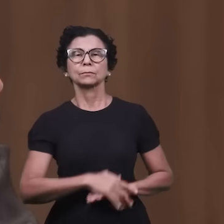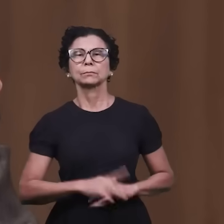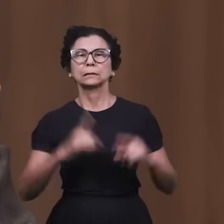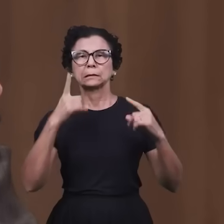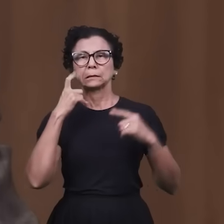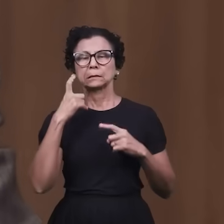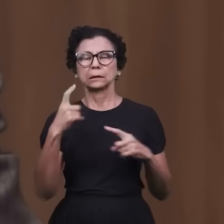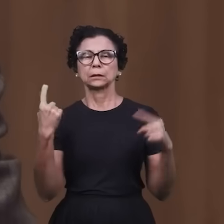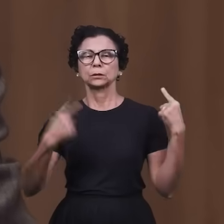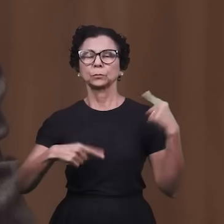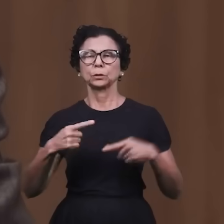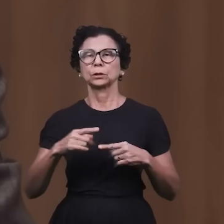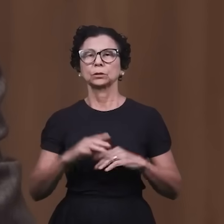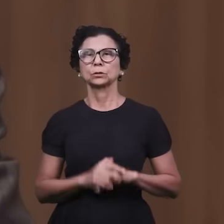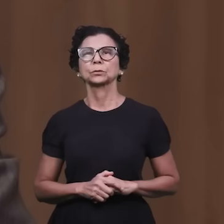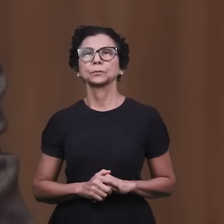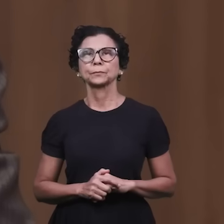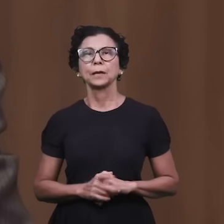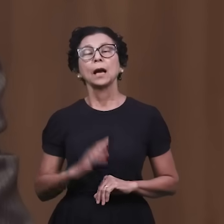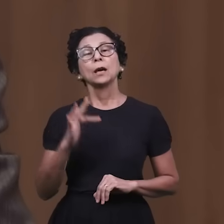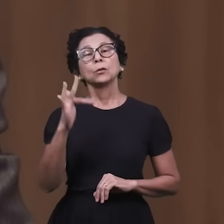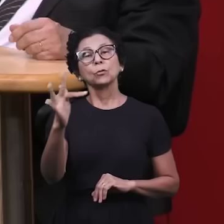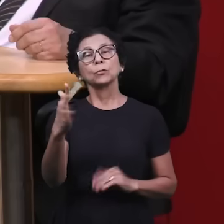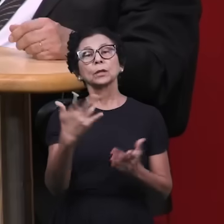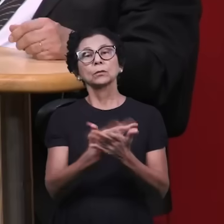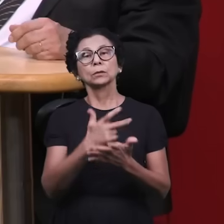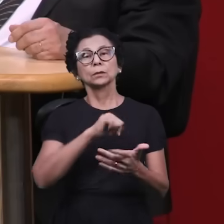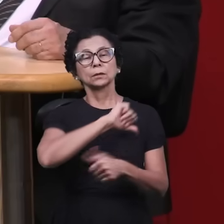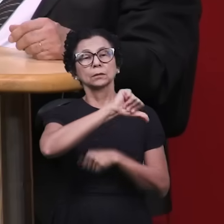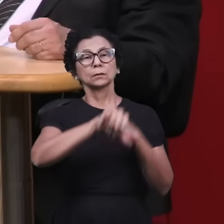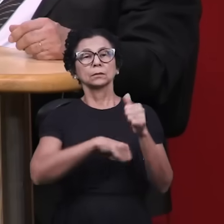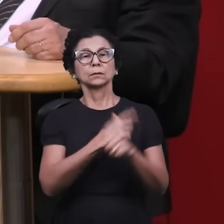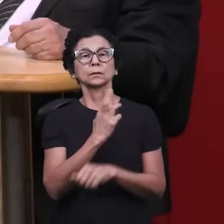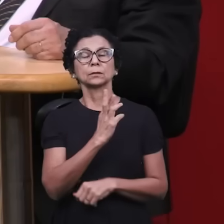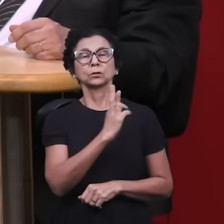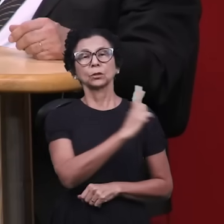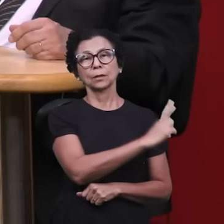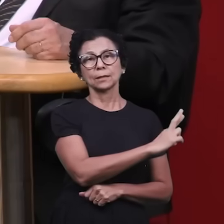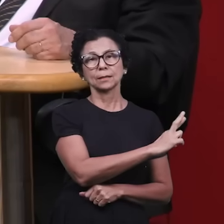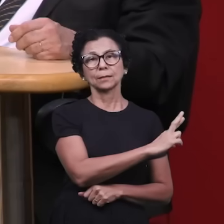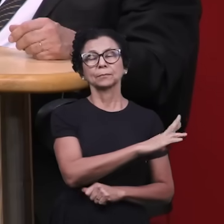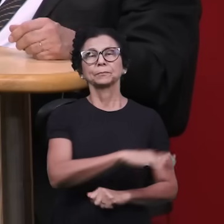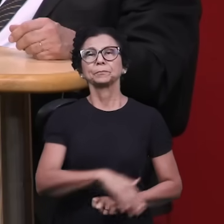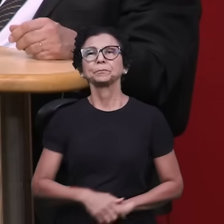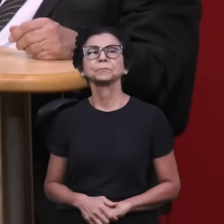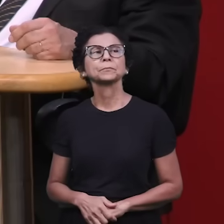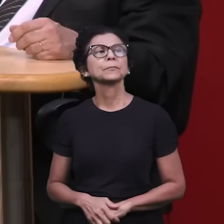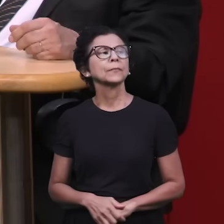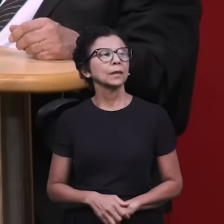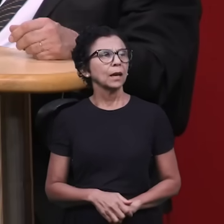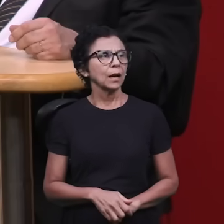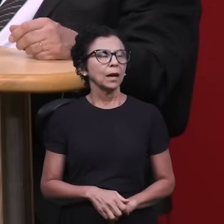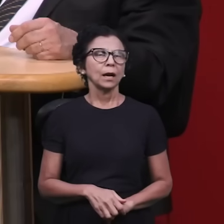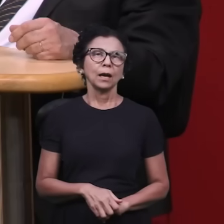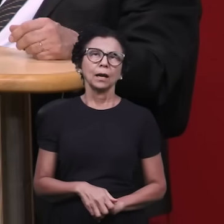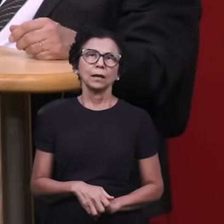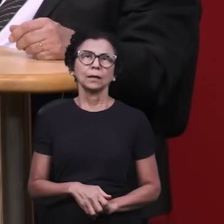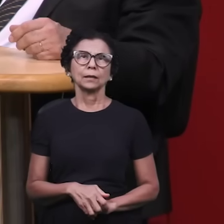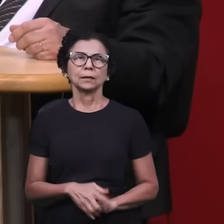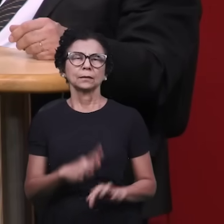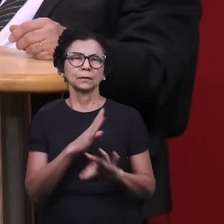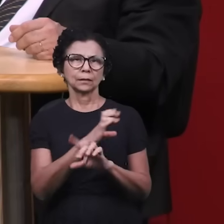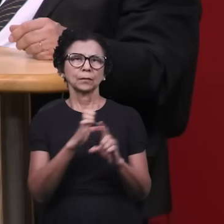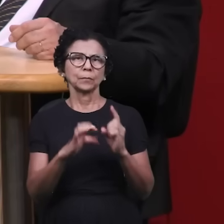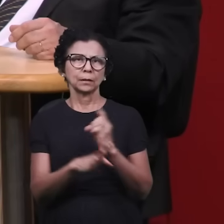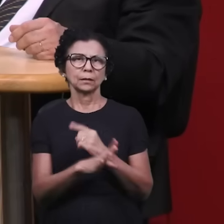tarde vir, então, a reforma religiosa. Porque aí dentro da é um assunto que durante as EBDs vai